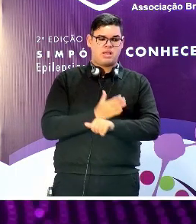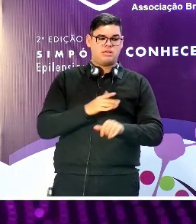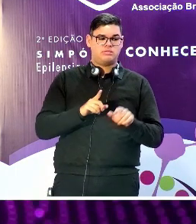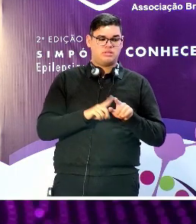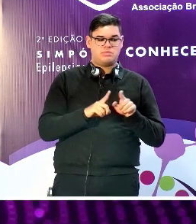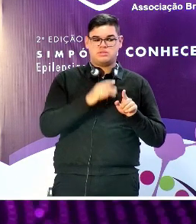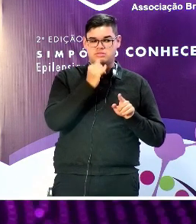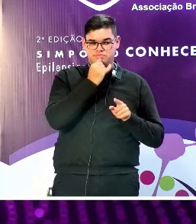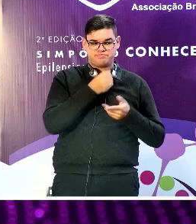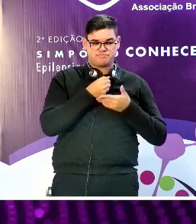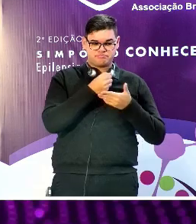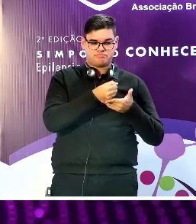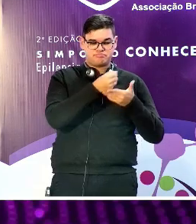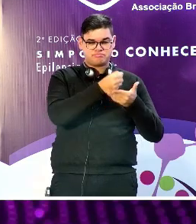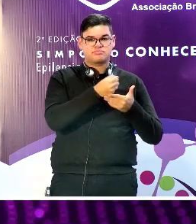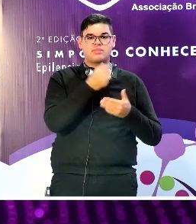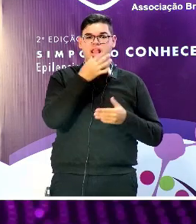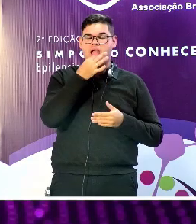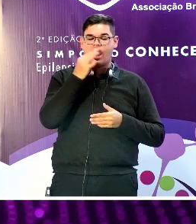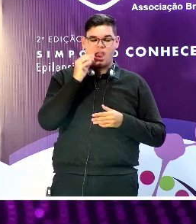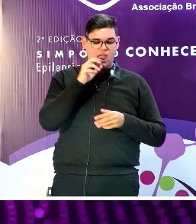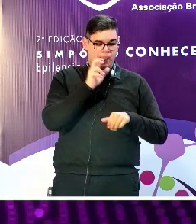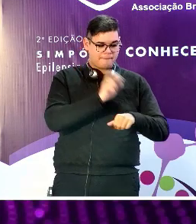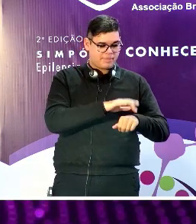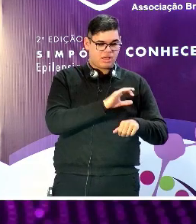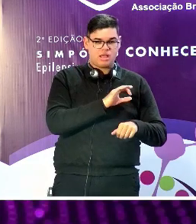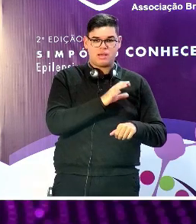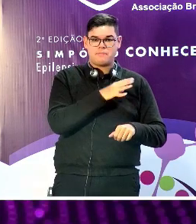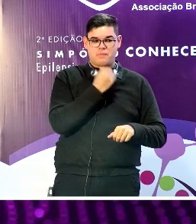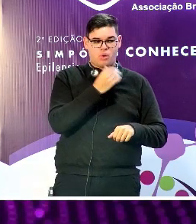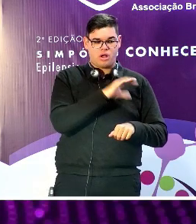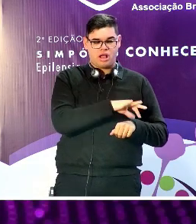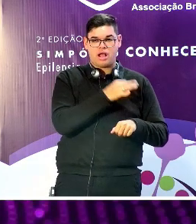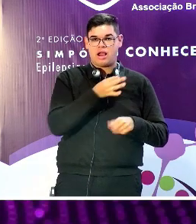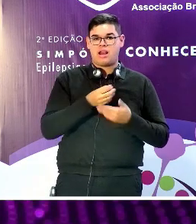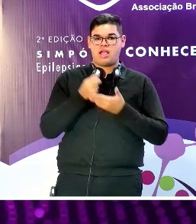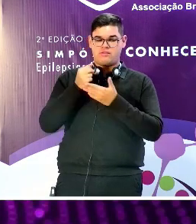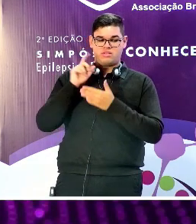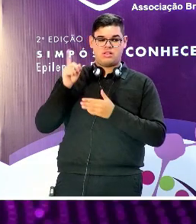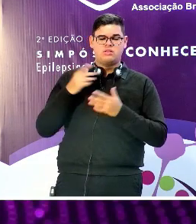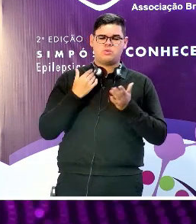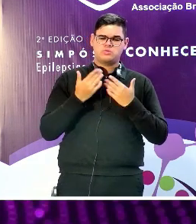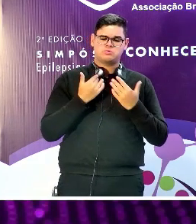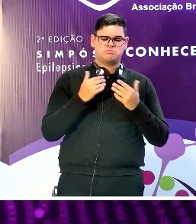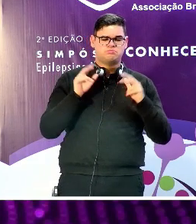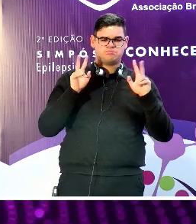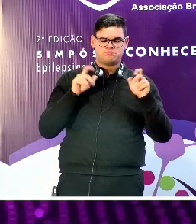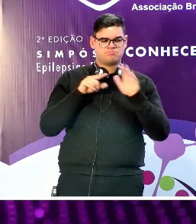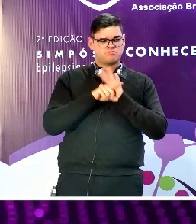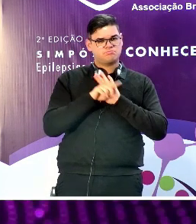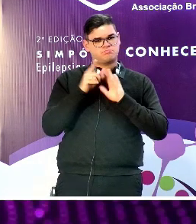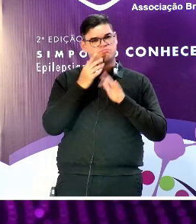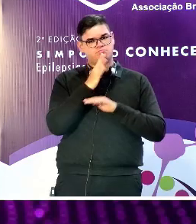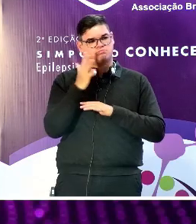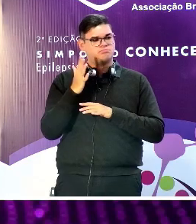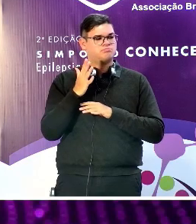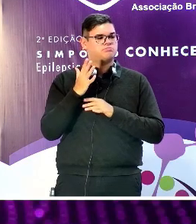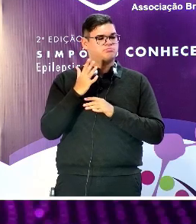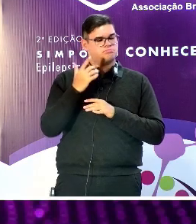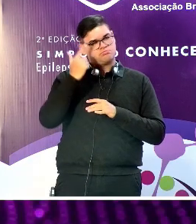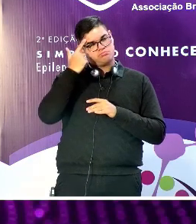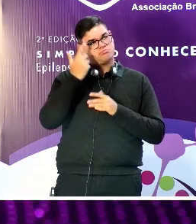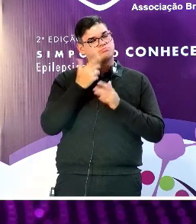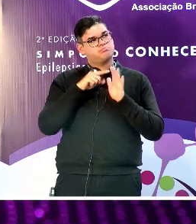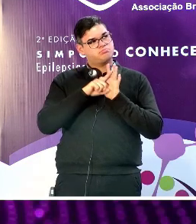para o ninho para alimentar os filhotes. E aí a gente começou com essa pergunta, com essa observação na natureza, correr atrás